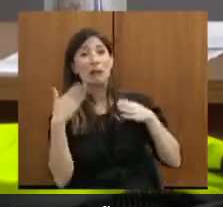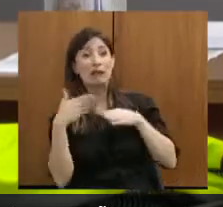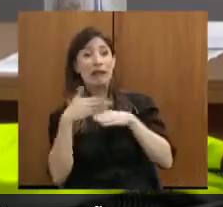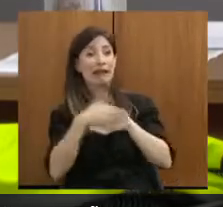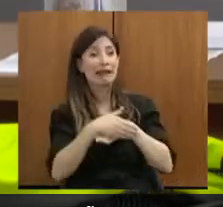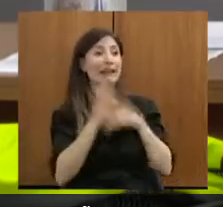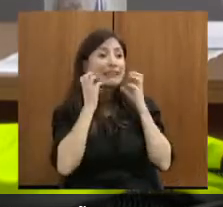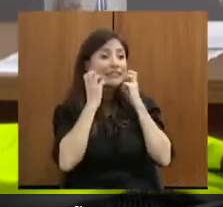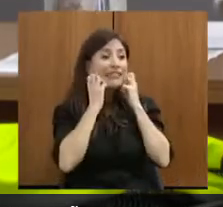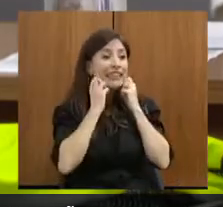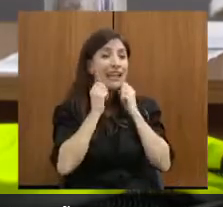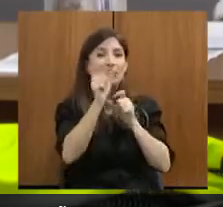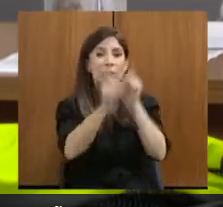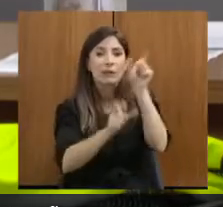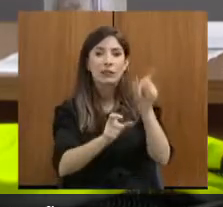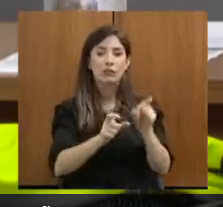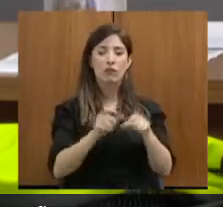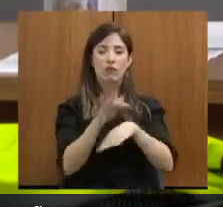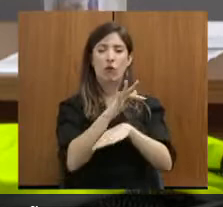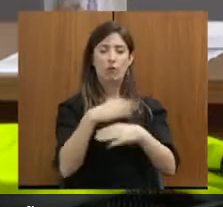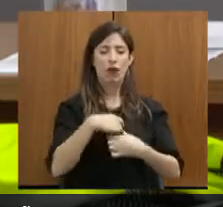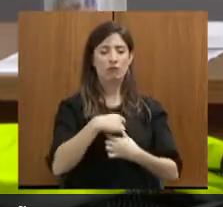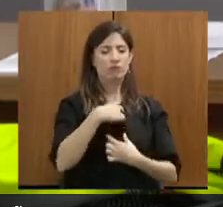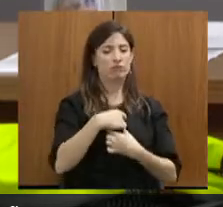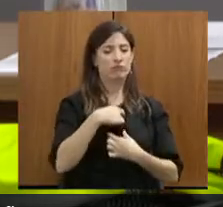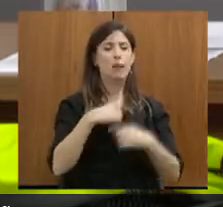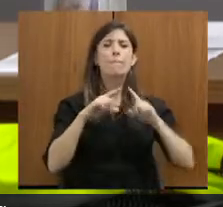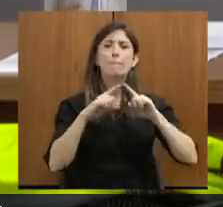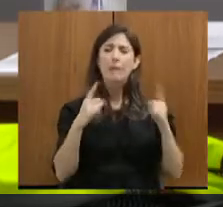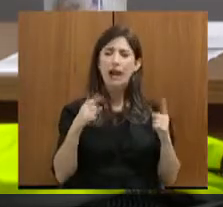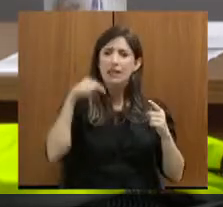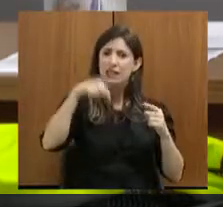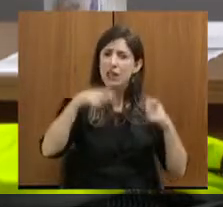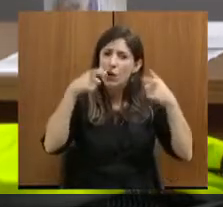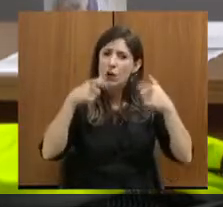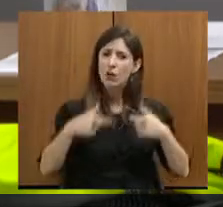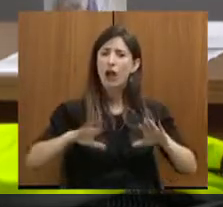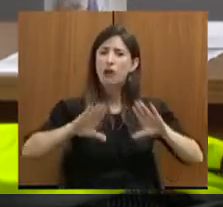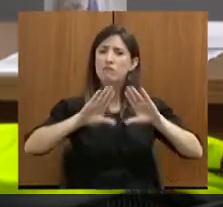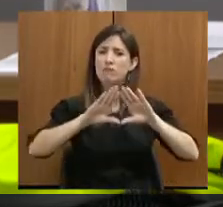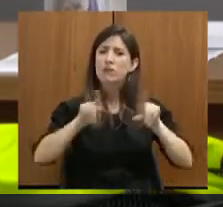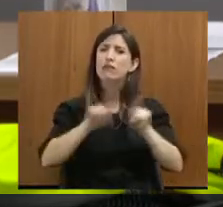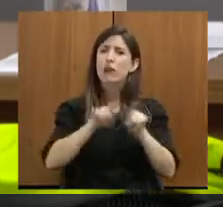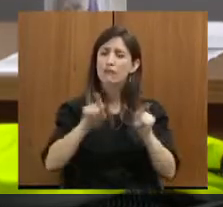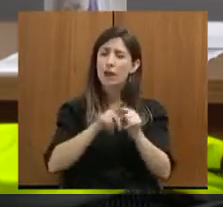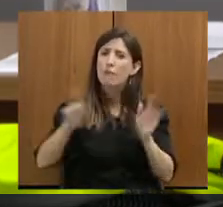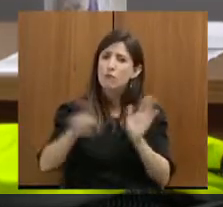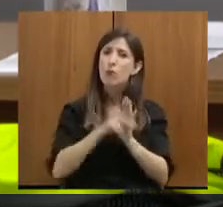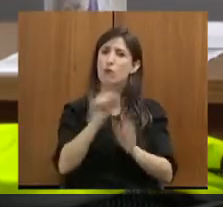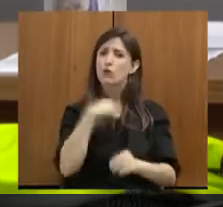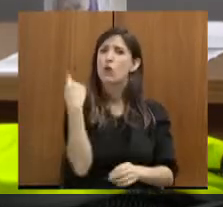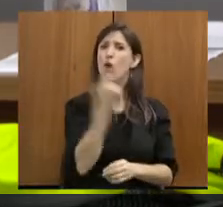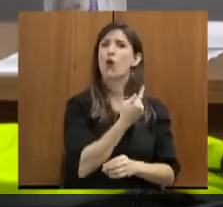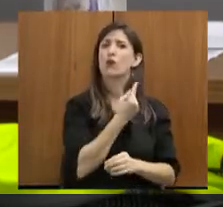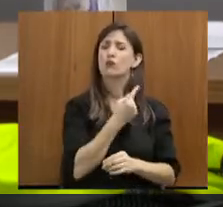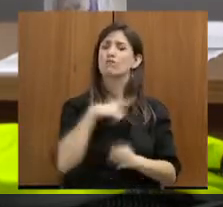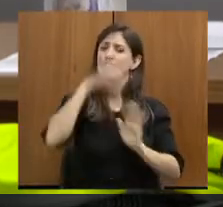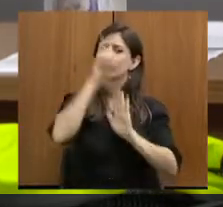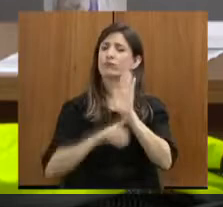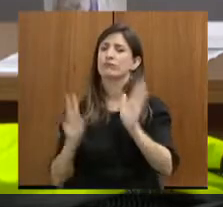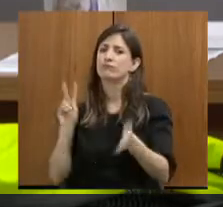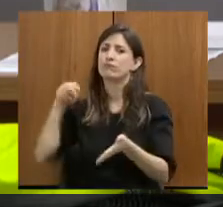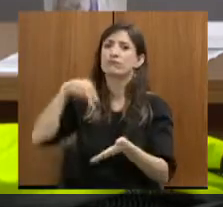né mas esse lugar é nosso tá é um lugar nosso de fala nós que colocamos as pessoas aqui